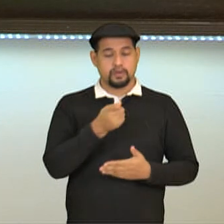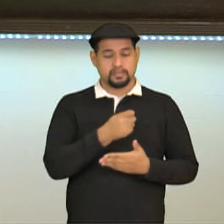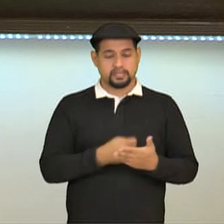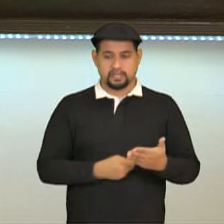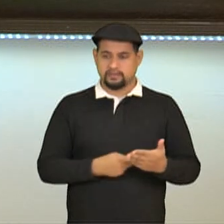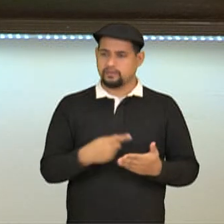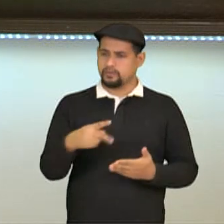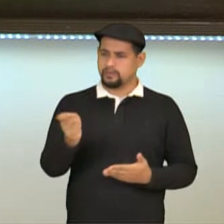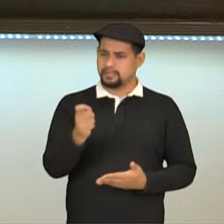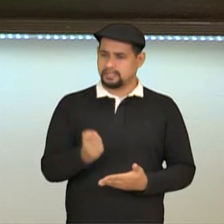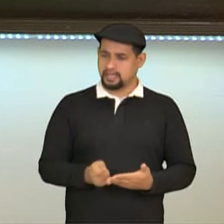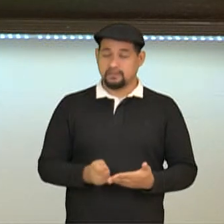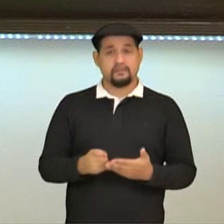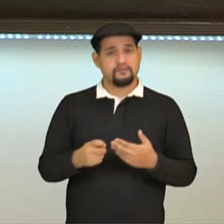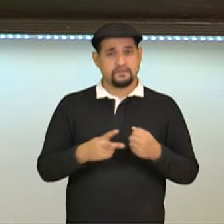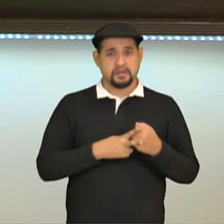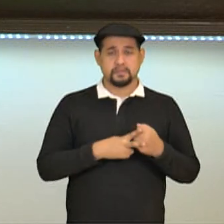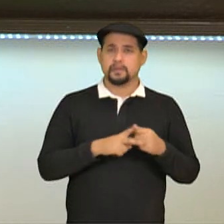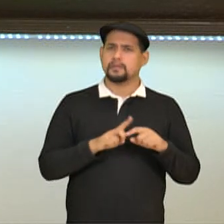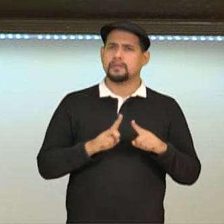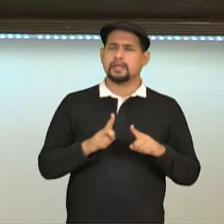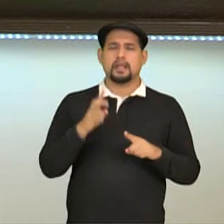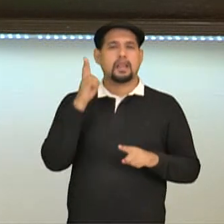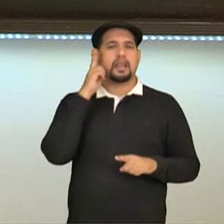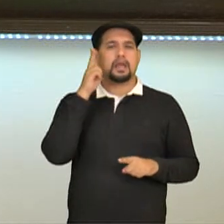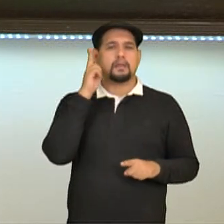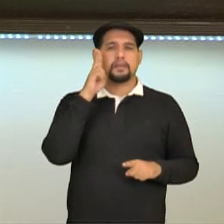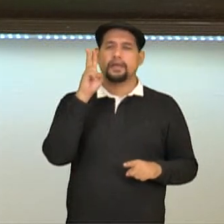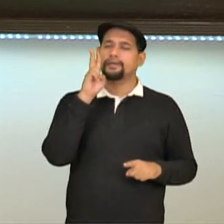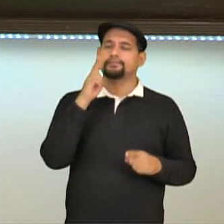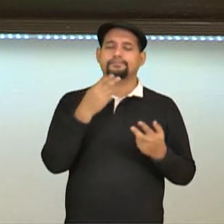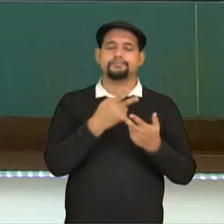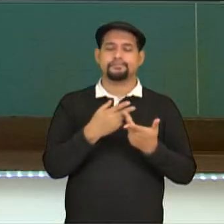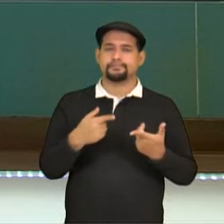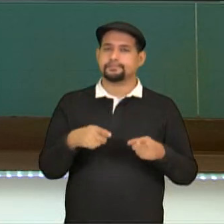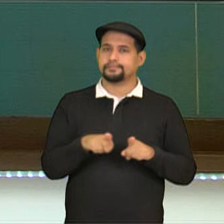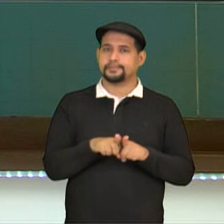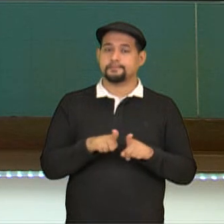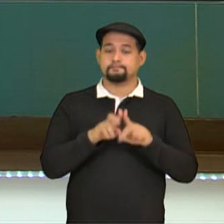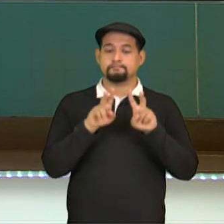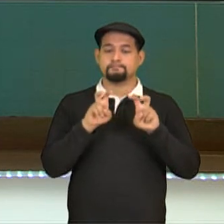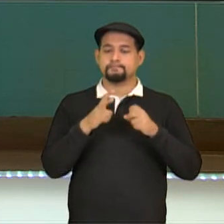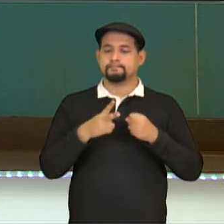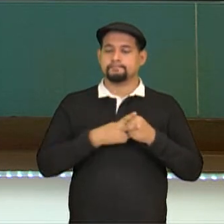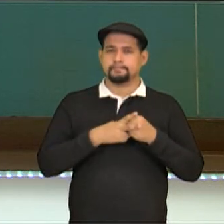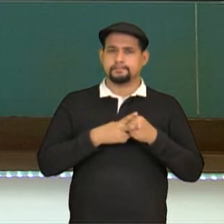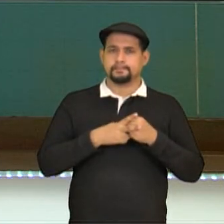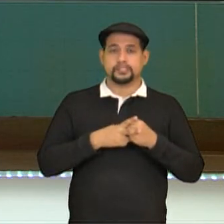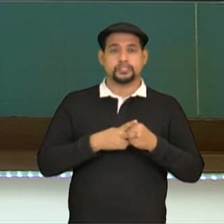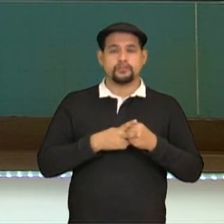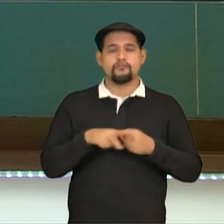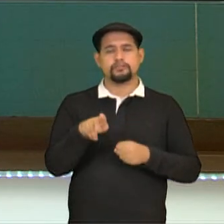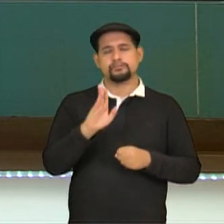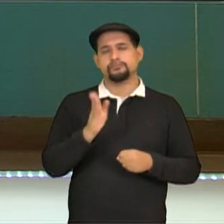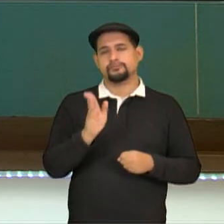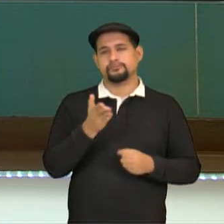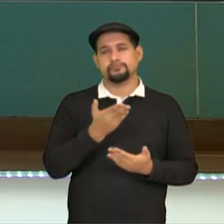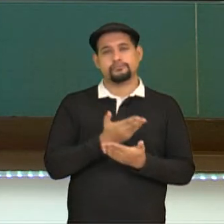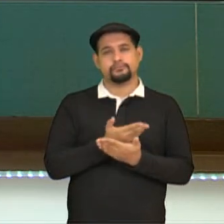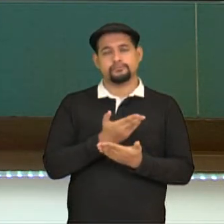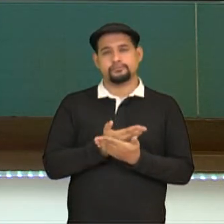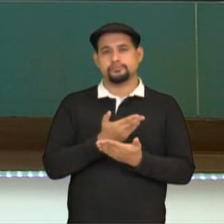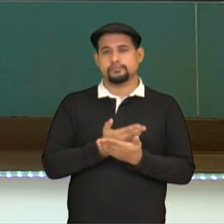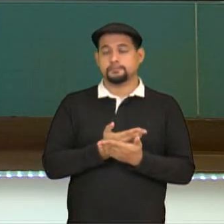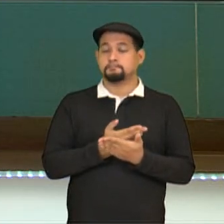escreve. Opa, eu tenho verbo. Então, para a gente se lembrar bem dessas questões aí sobre verbos, né, vocês já estudaram o